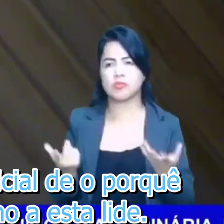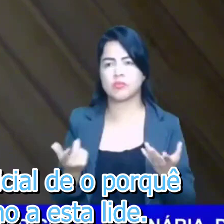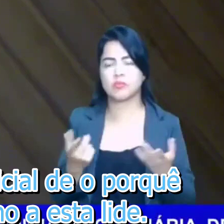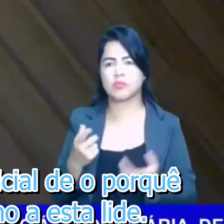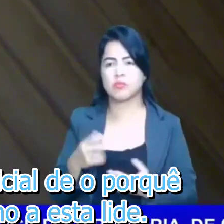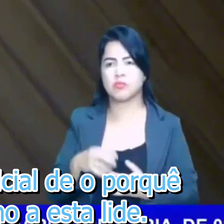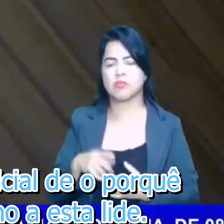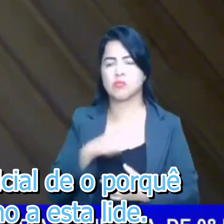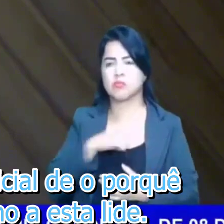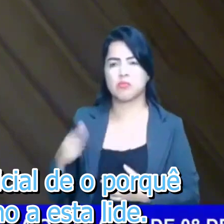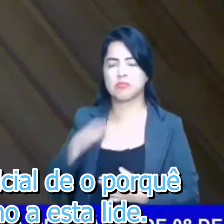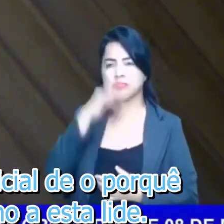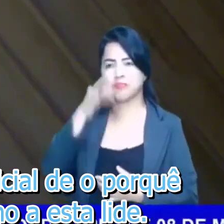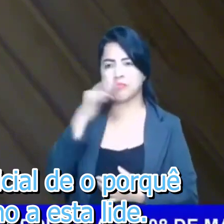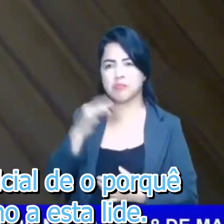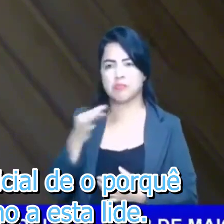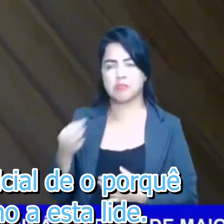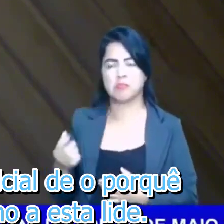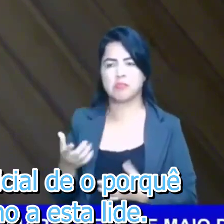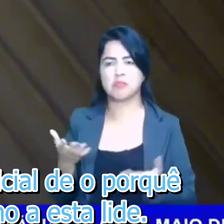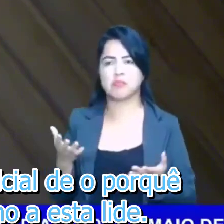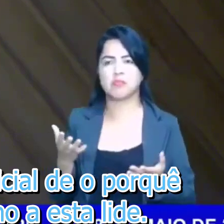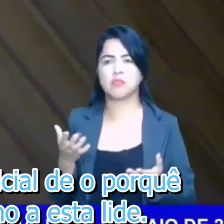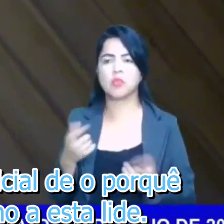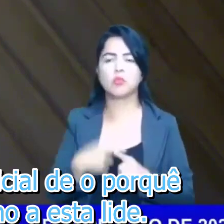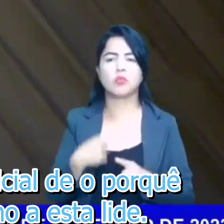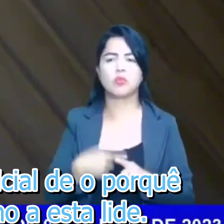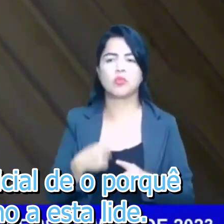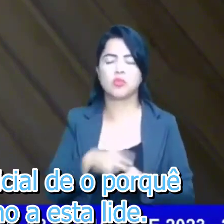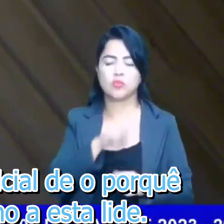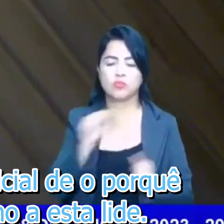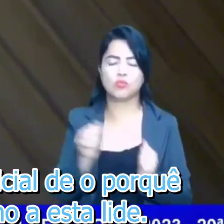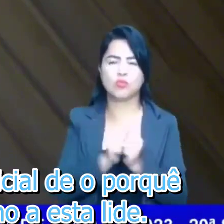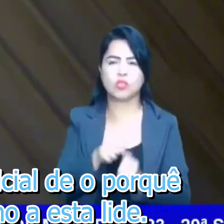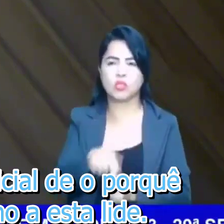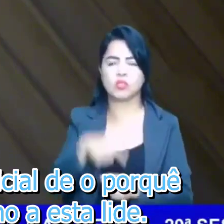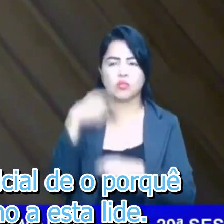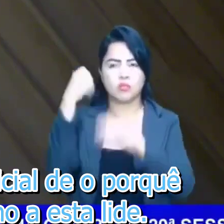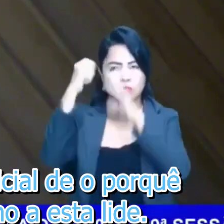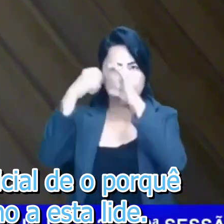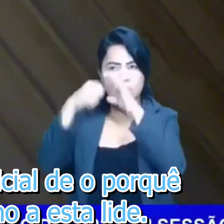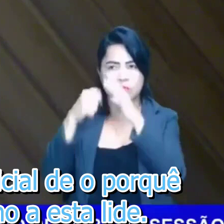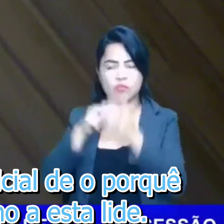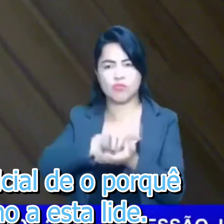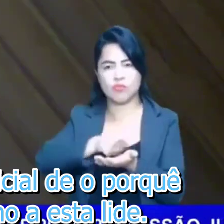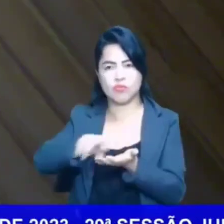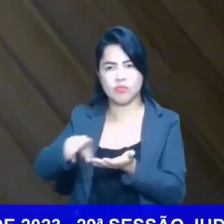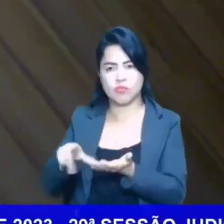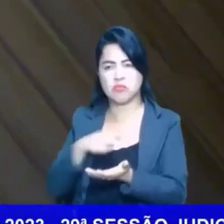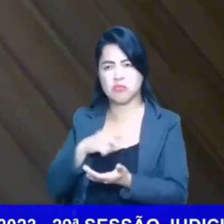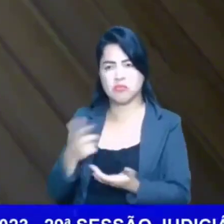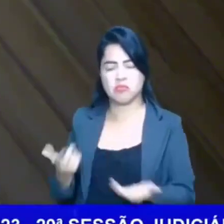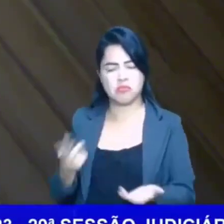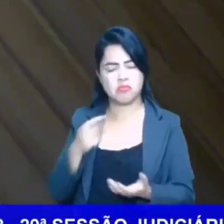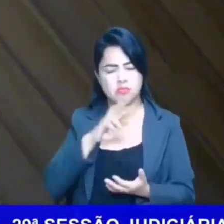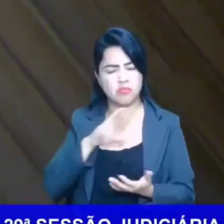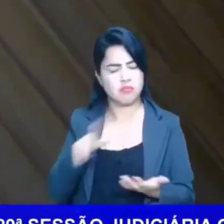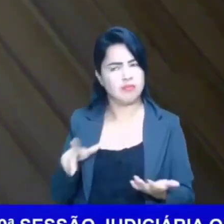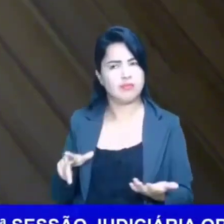ou faz qualquer menção na petição inicial de o porquê da juntada daqueles vídeos. Um documento estranho a esta lide.